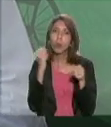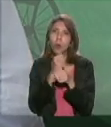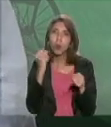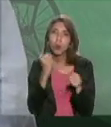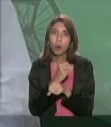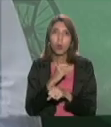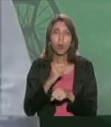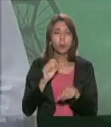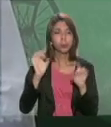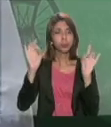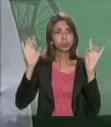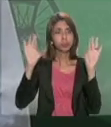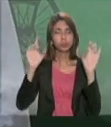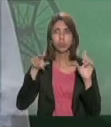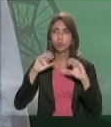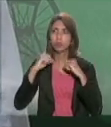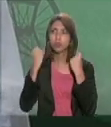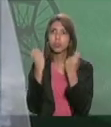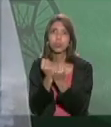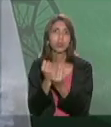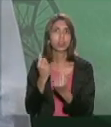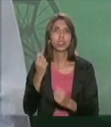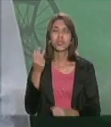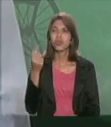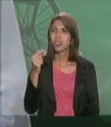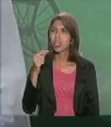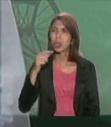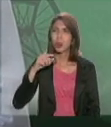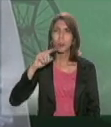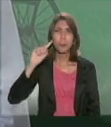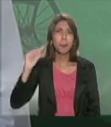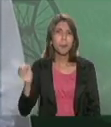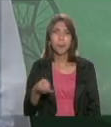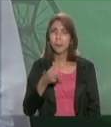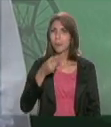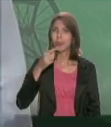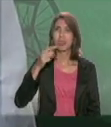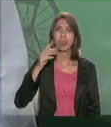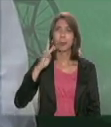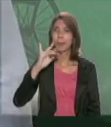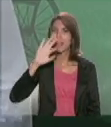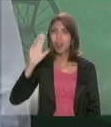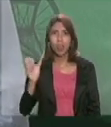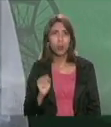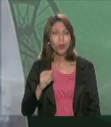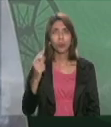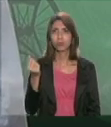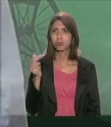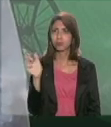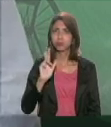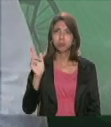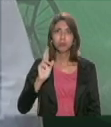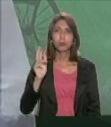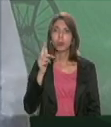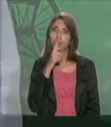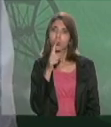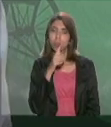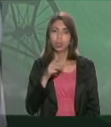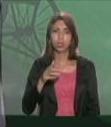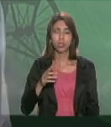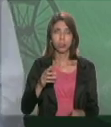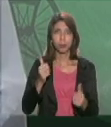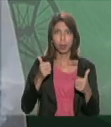obra faraônica como foi feita no Maracanã, gasta-se milhões ou até mesmo bilhões de reais para se criar